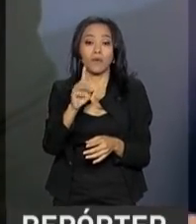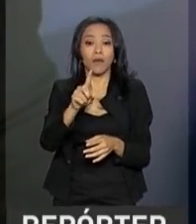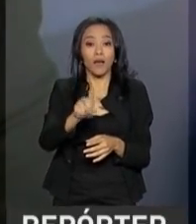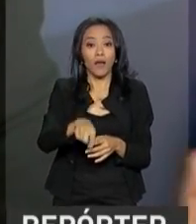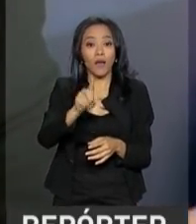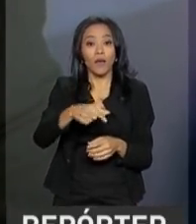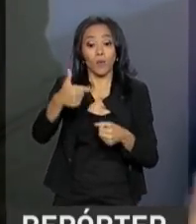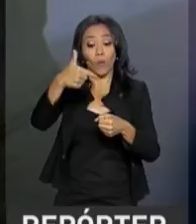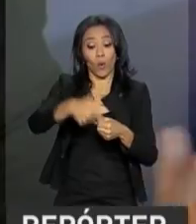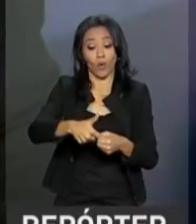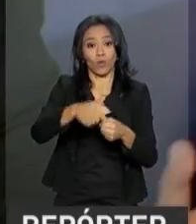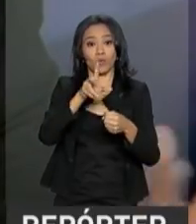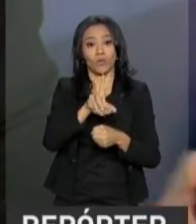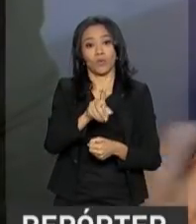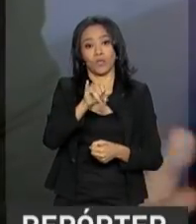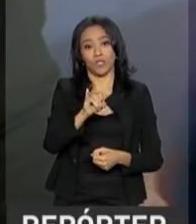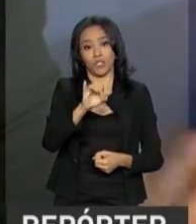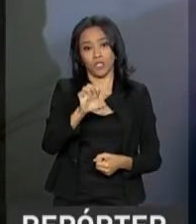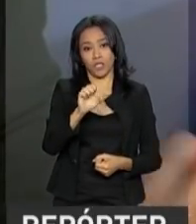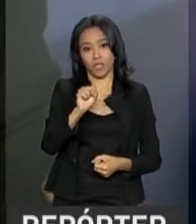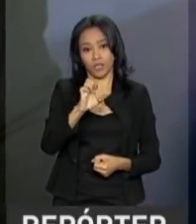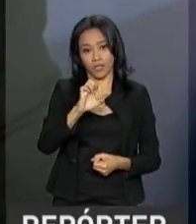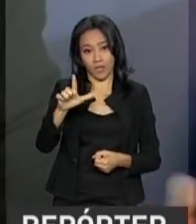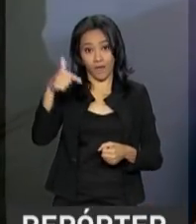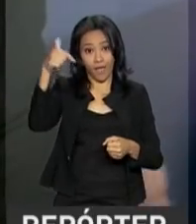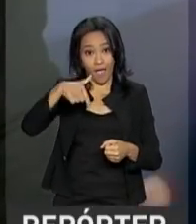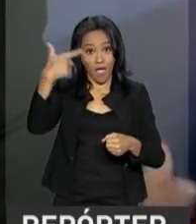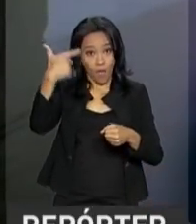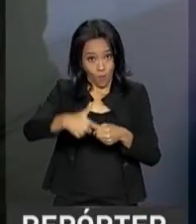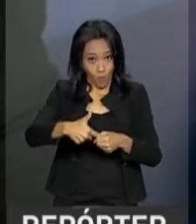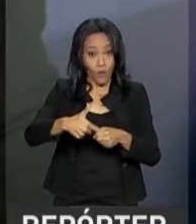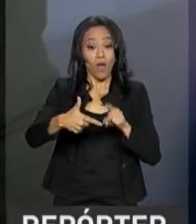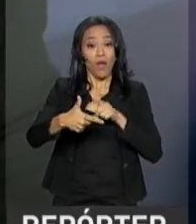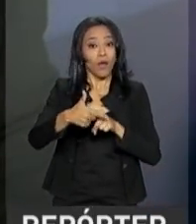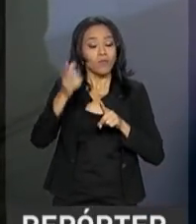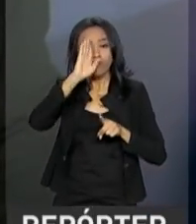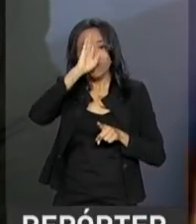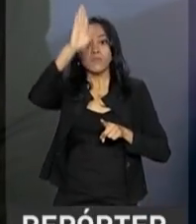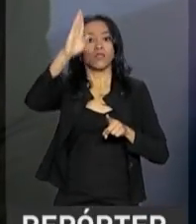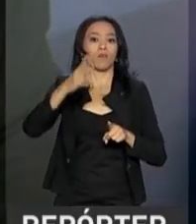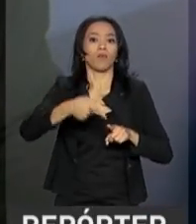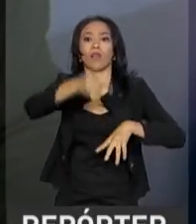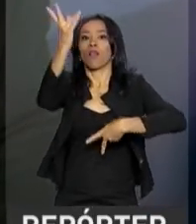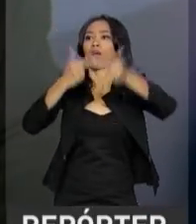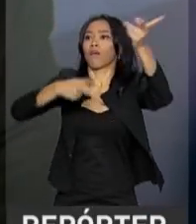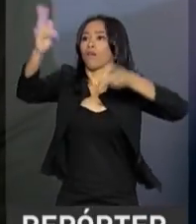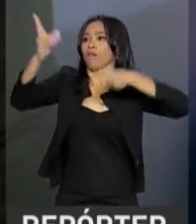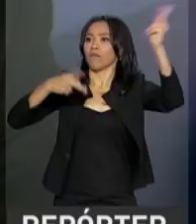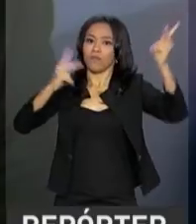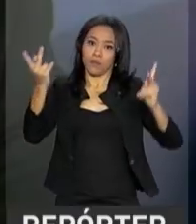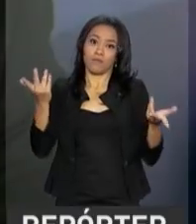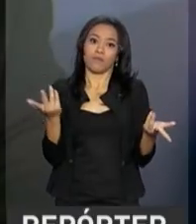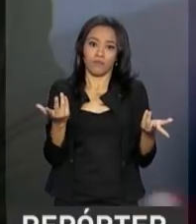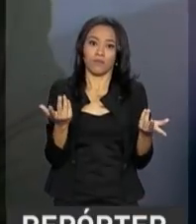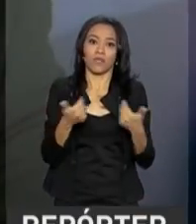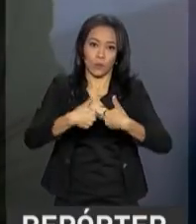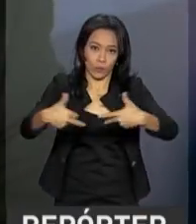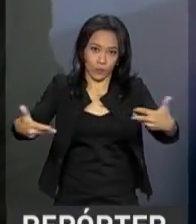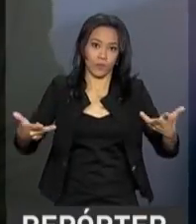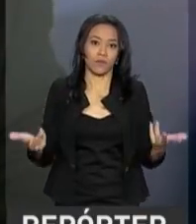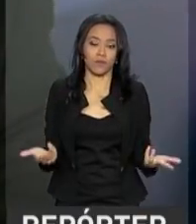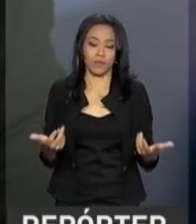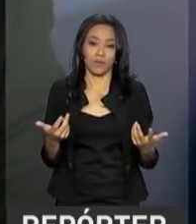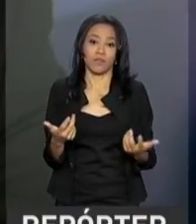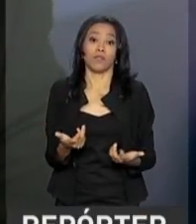óleo diesel, ele é o motor do transporte, ele e o caminhoneiro. Então,